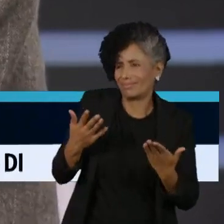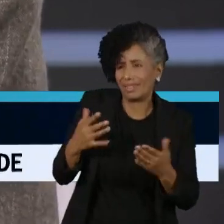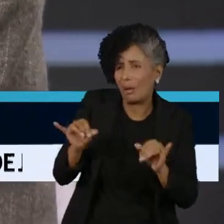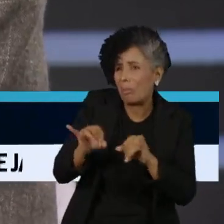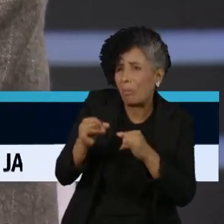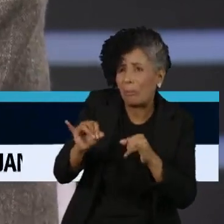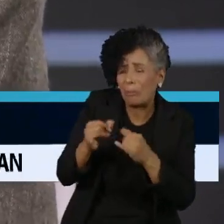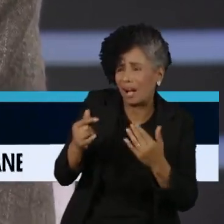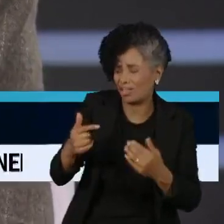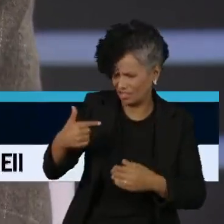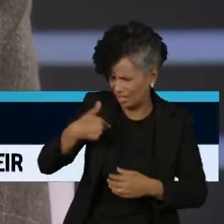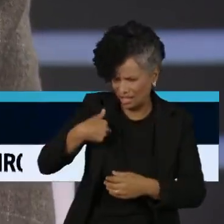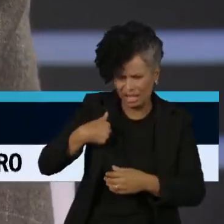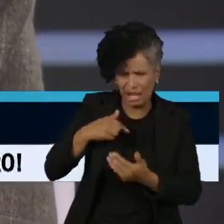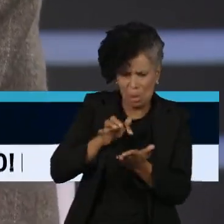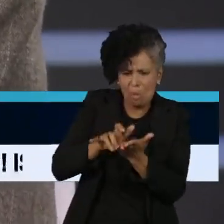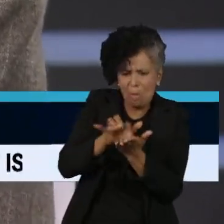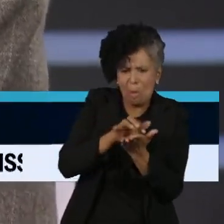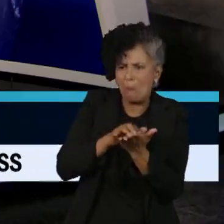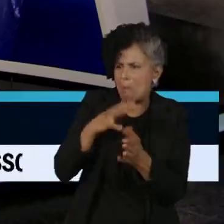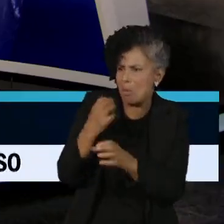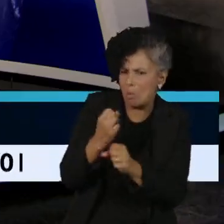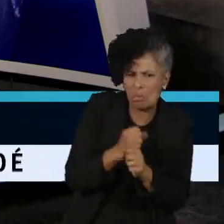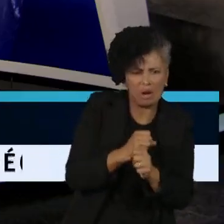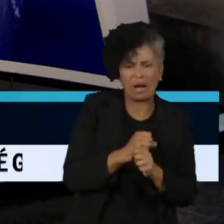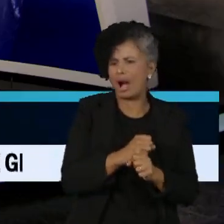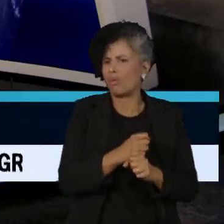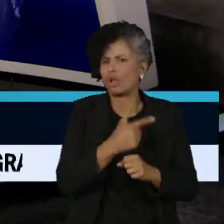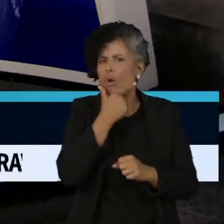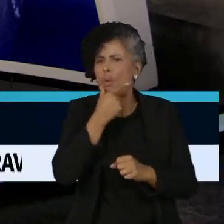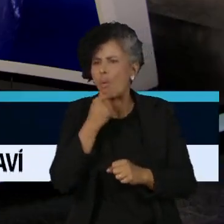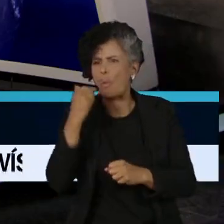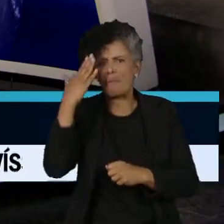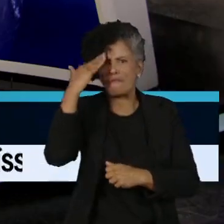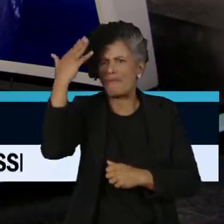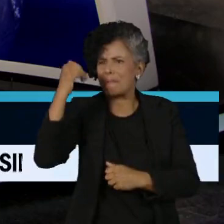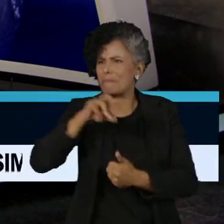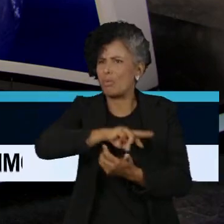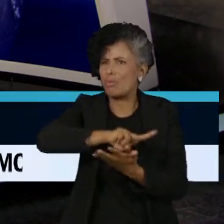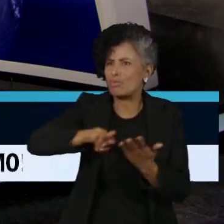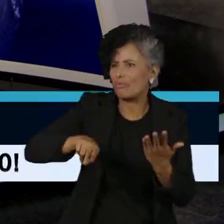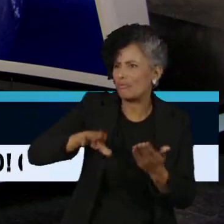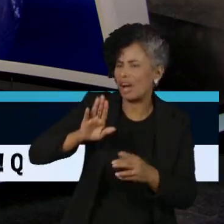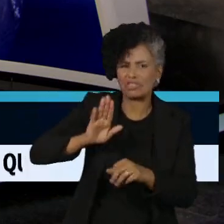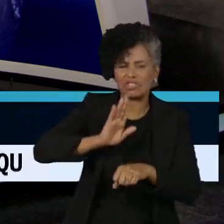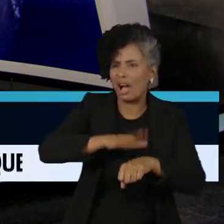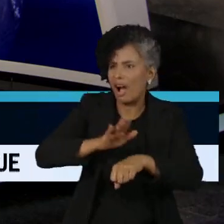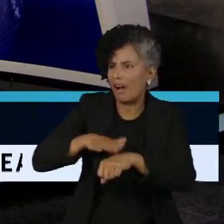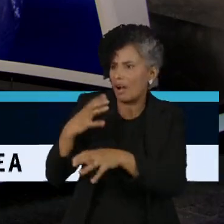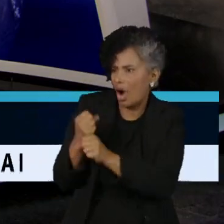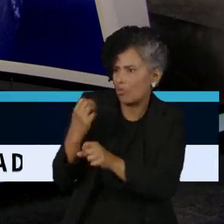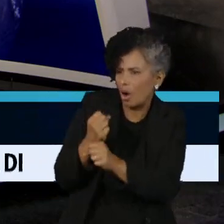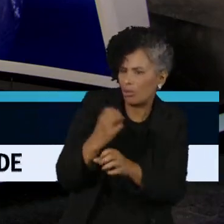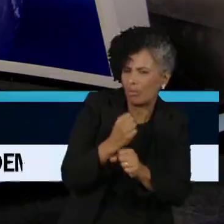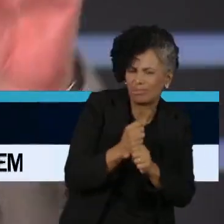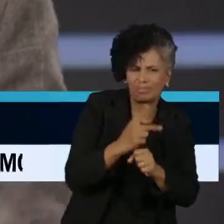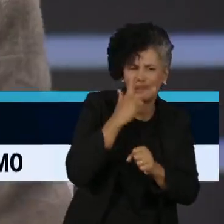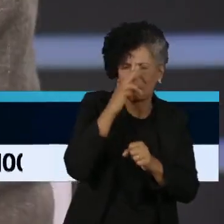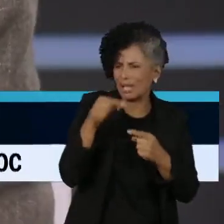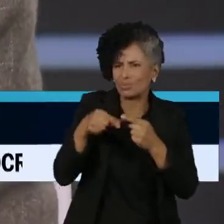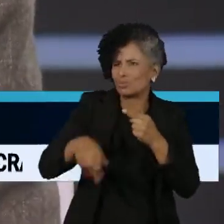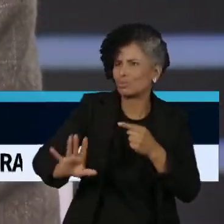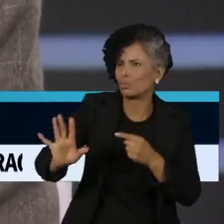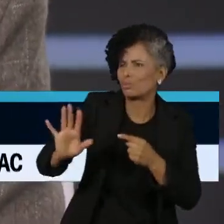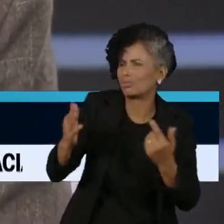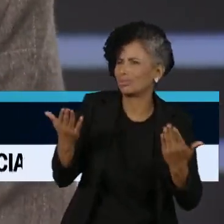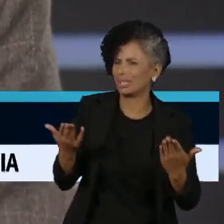conta, Marcos Mendes fez conta, Fábio Jambiaja fez conta, Marcos Lisboa fez conta. Todo mundo fala, esse negócio não fecha. Porque, não, mas oba,